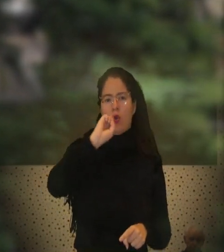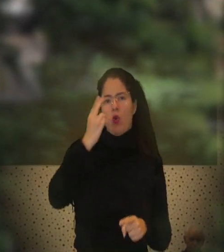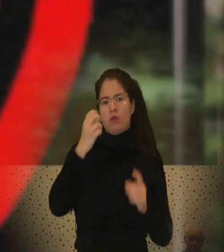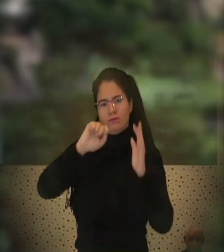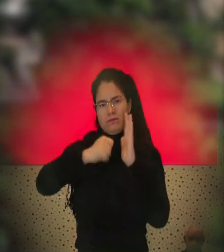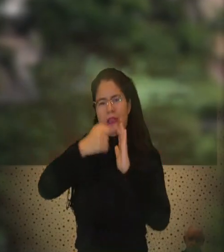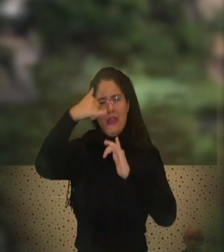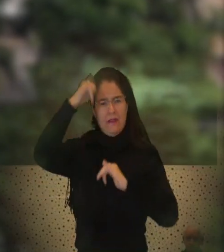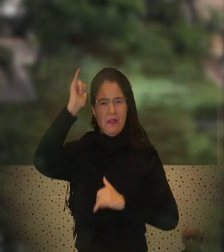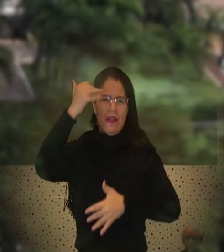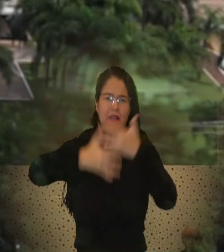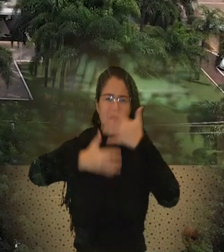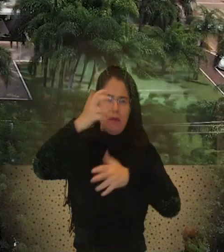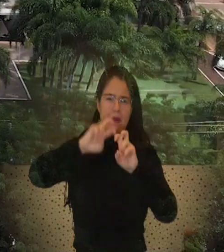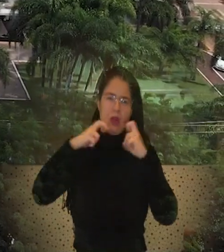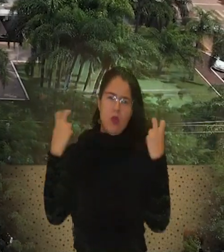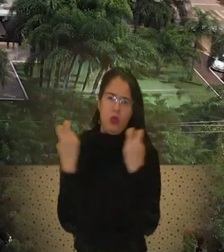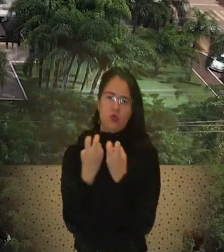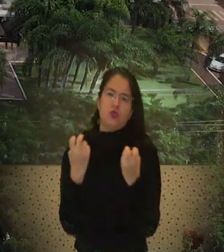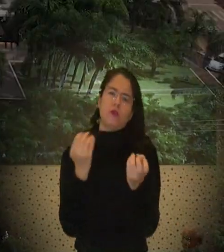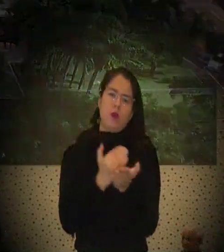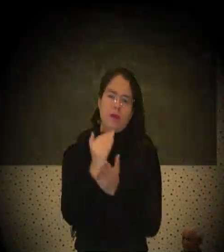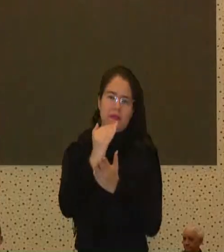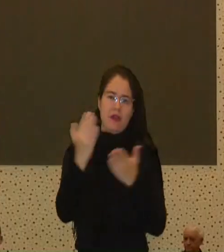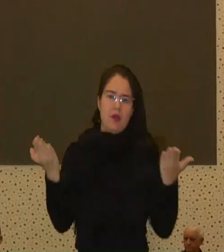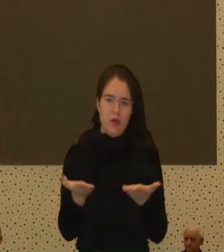interrupções no culto que se inicia agora.